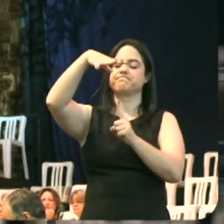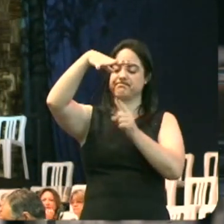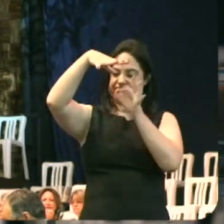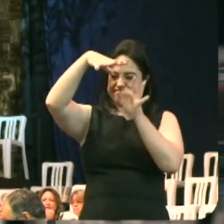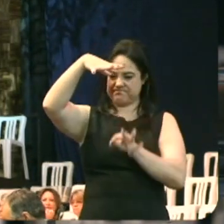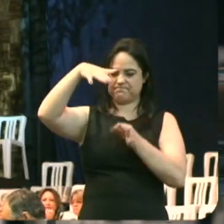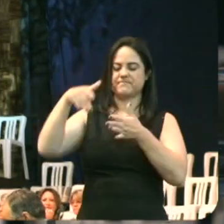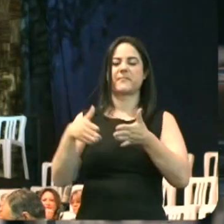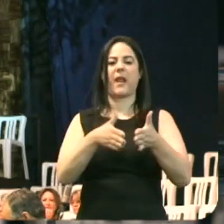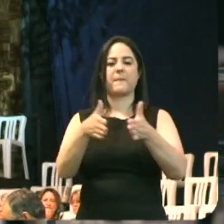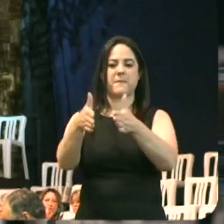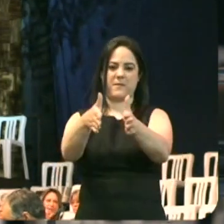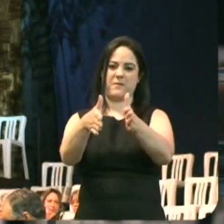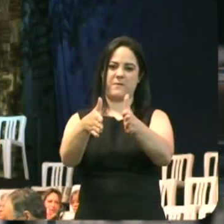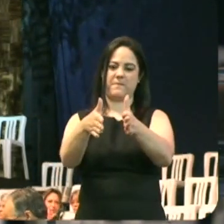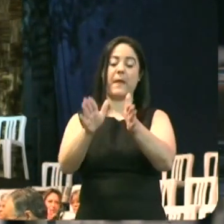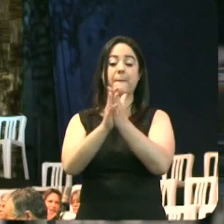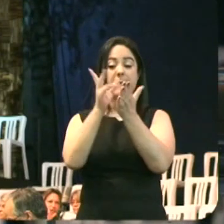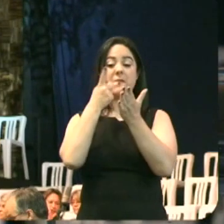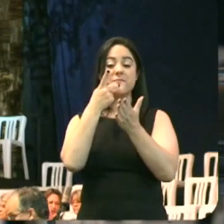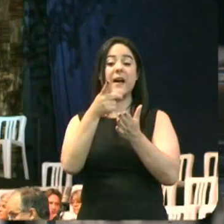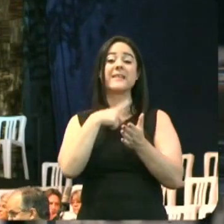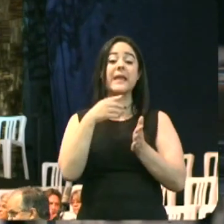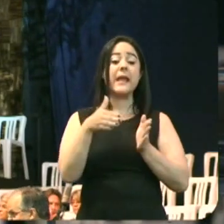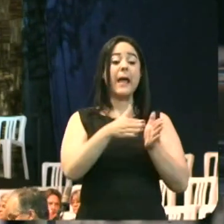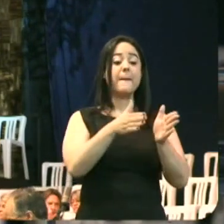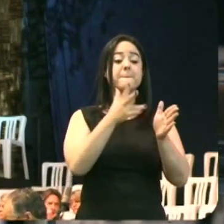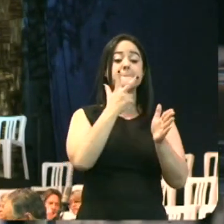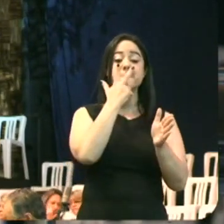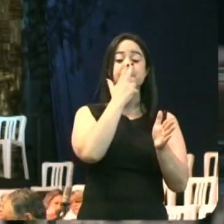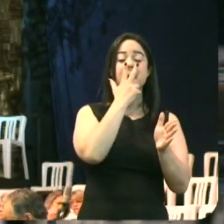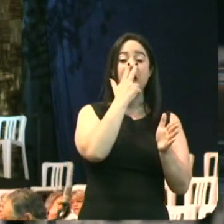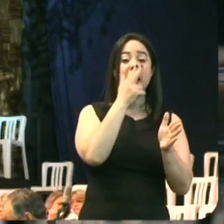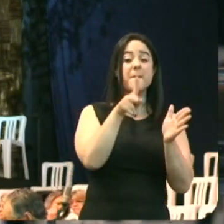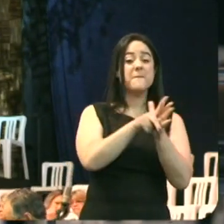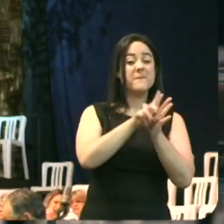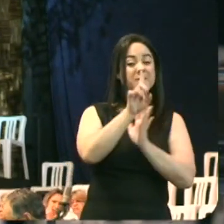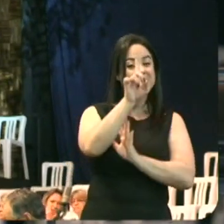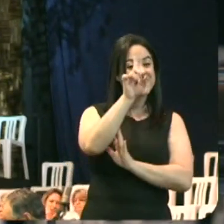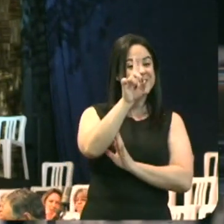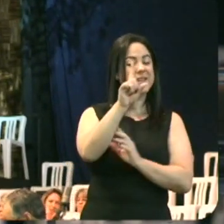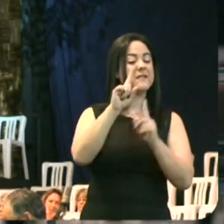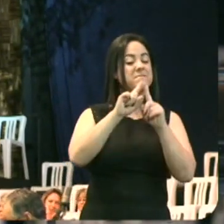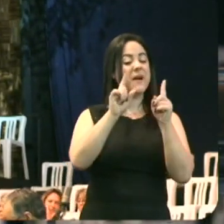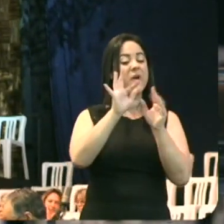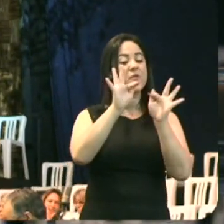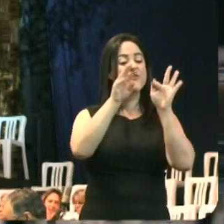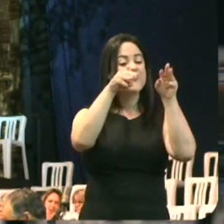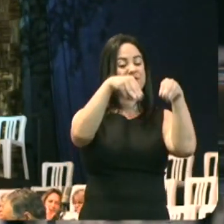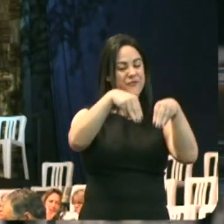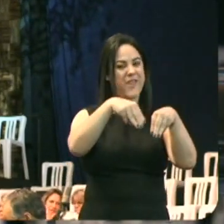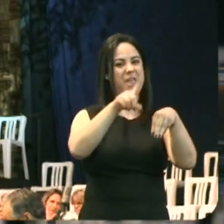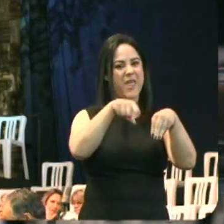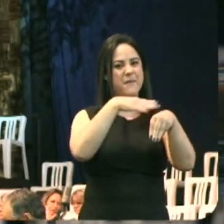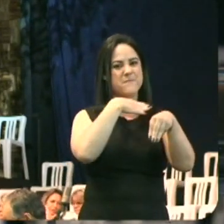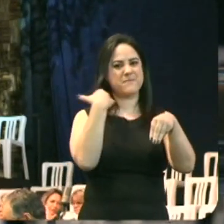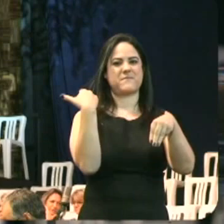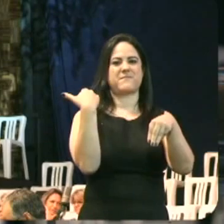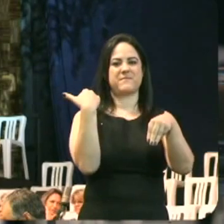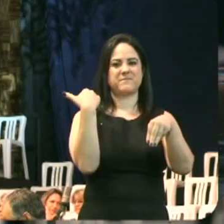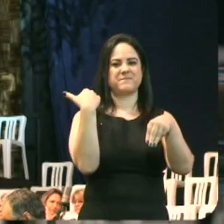E a Bíblia diz que há caminhos que parecem direitos, mas o fim deles é a